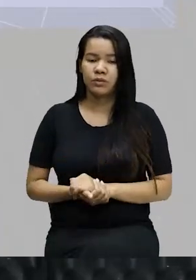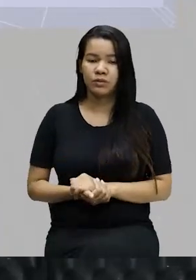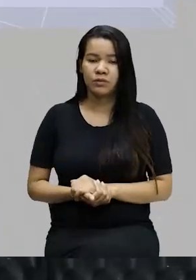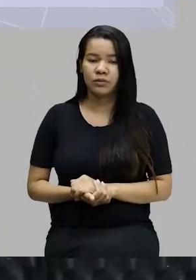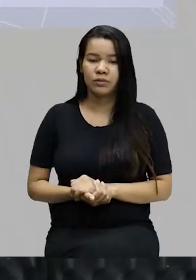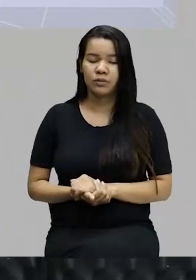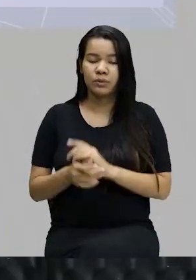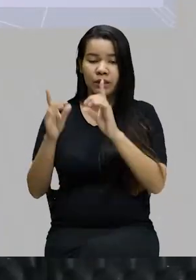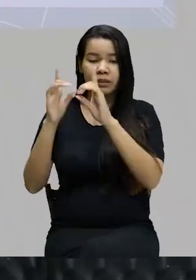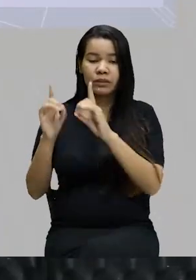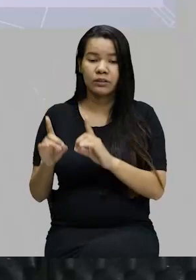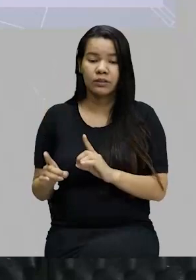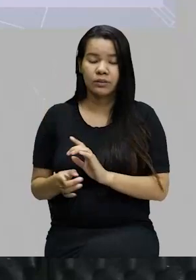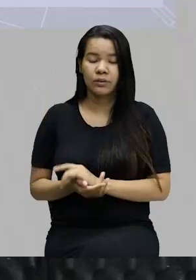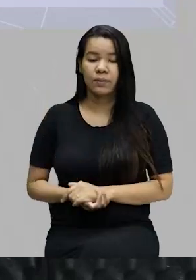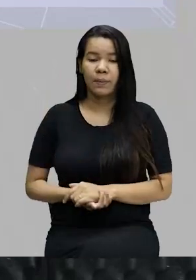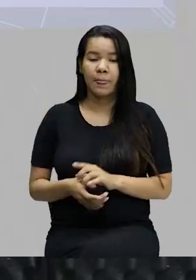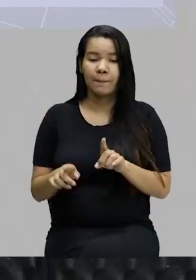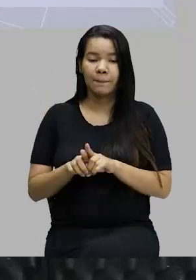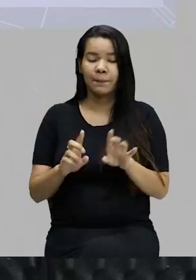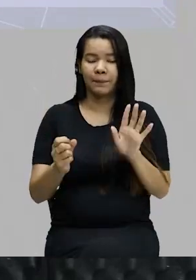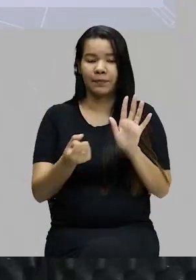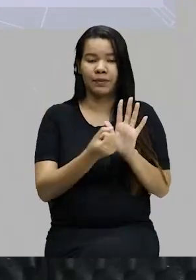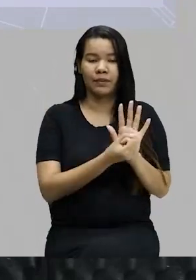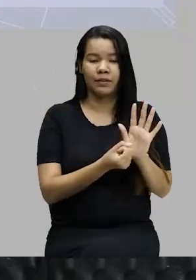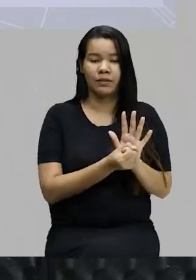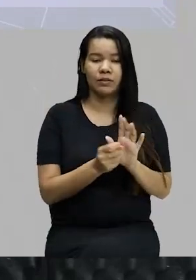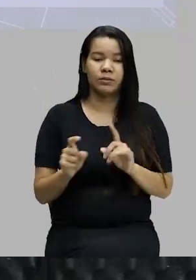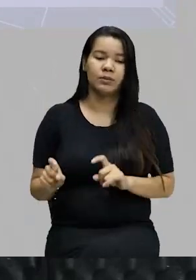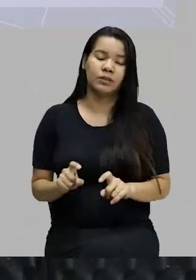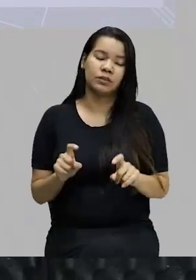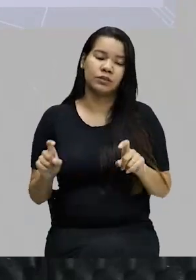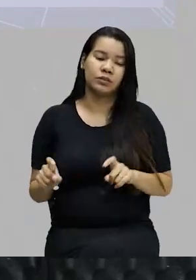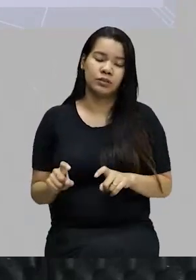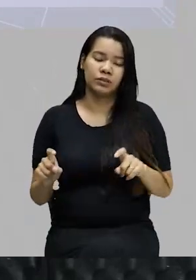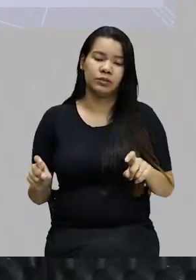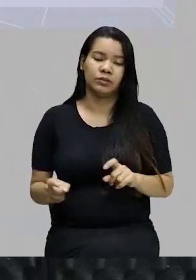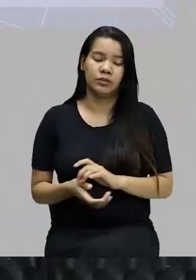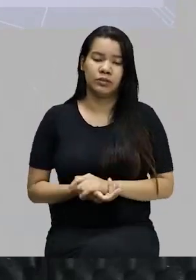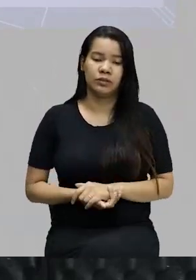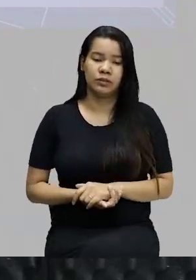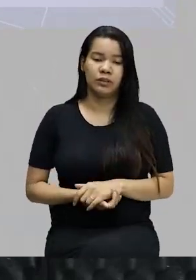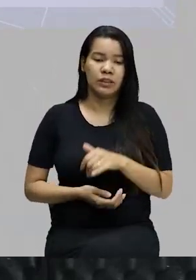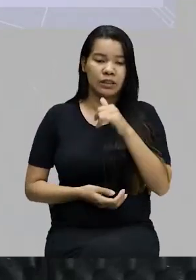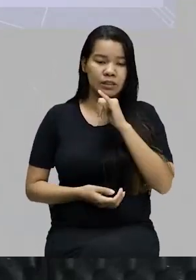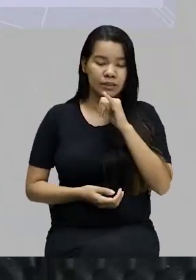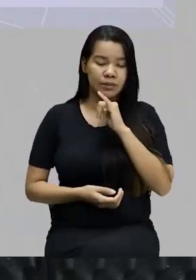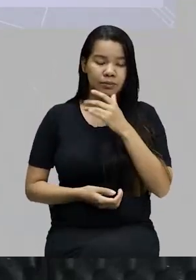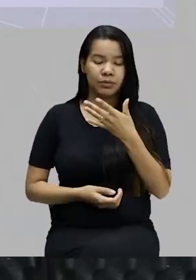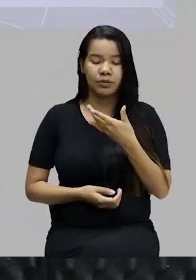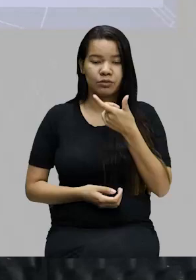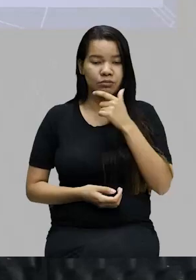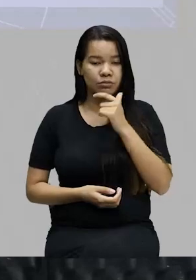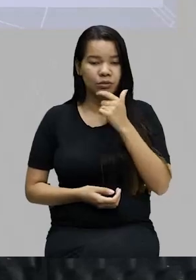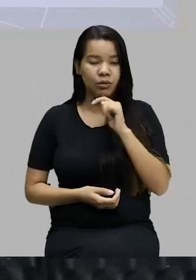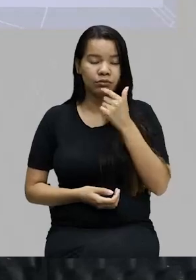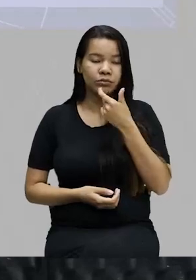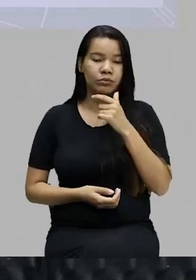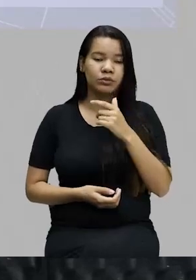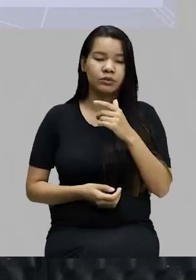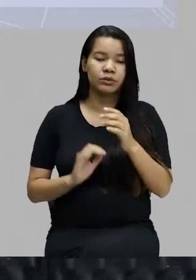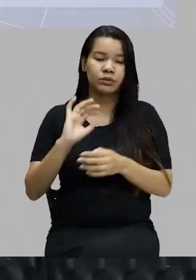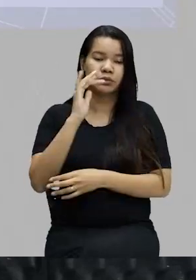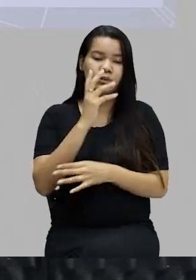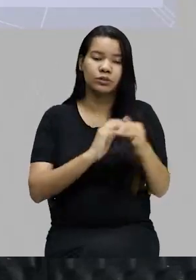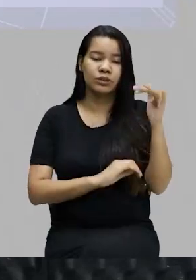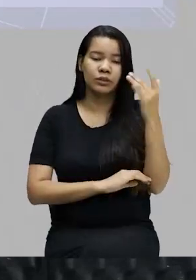e ainda assim as marcas também do pastoralismo, as marcas do bucolismo, como ali a questão das frutas, do campo e tudo que